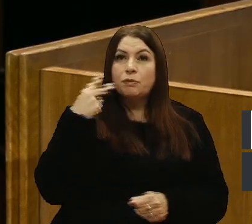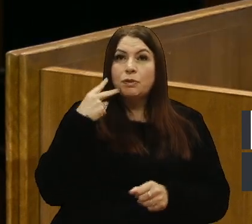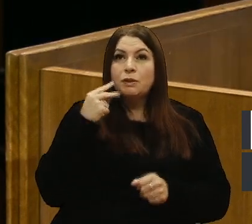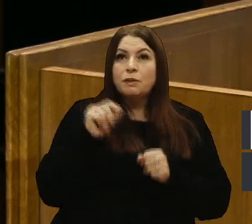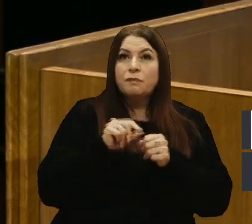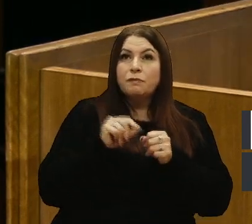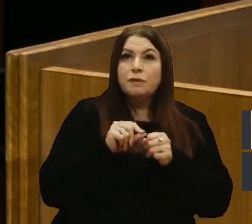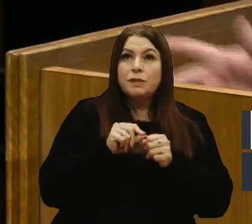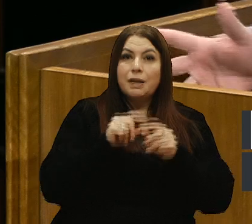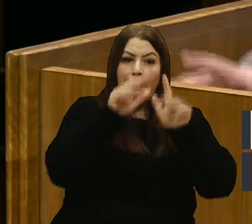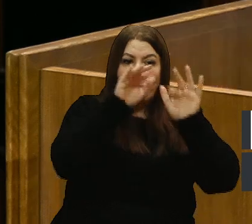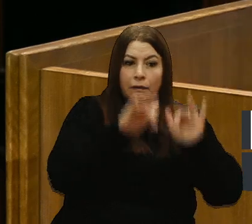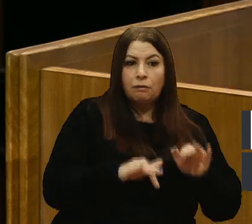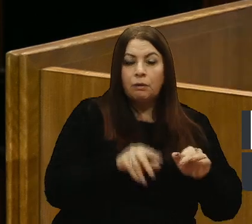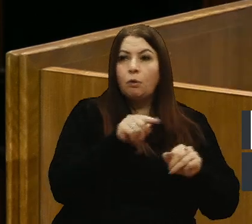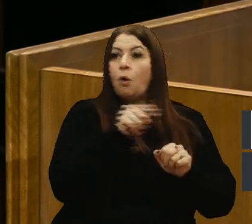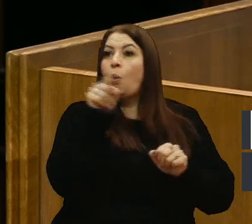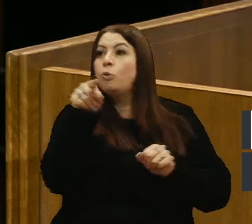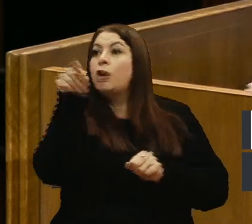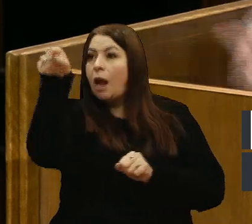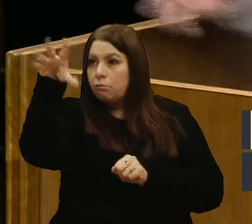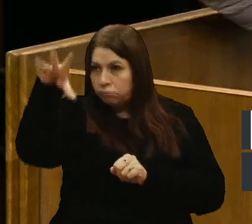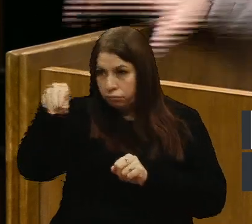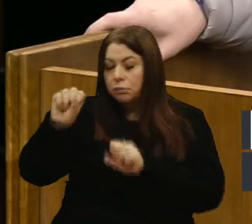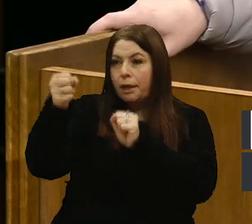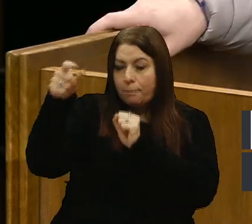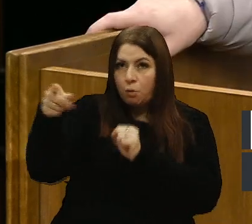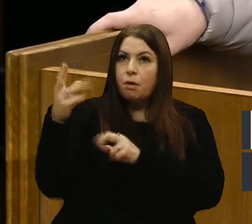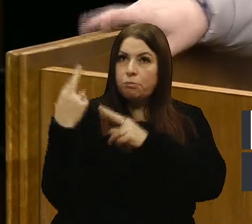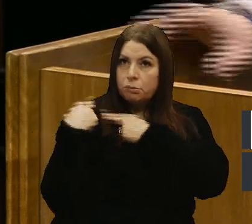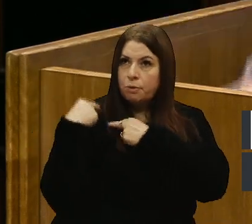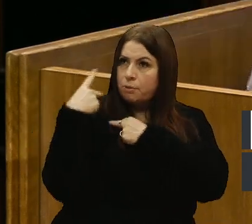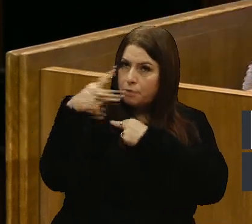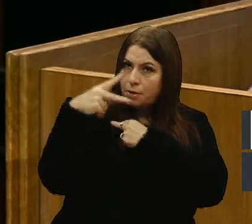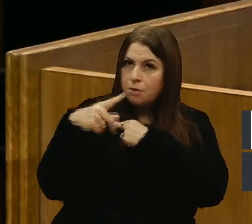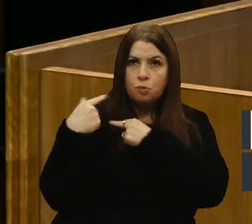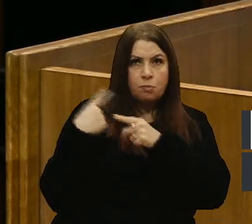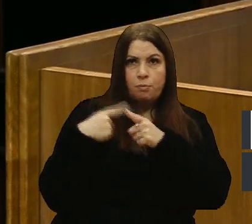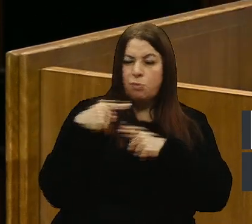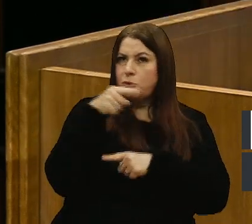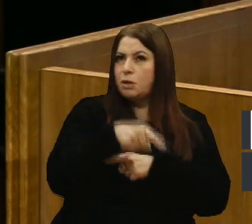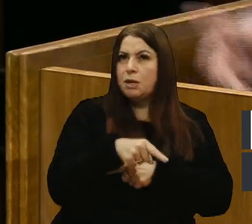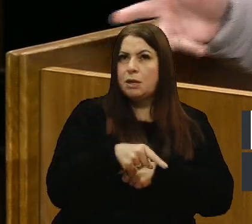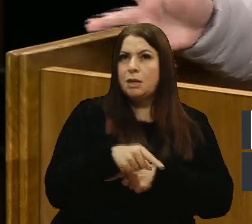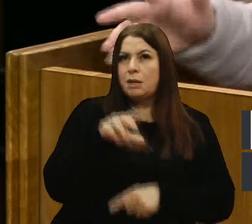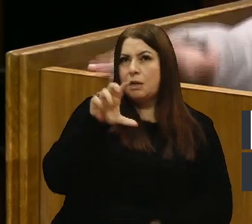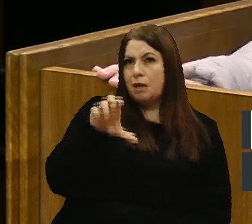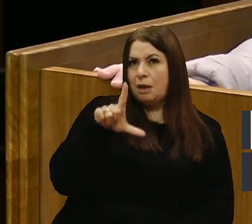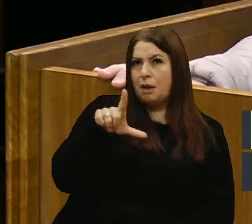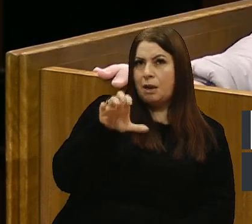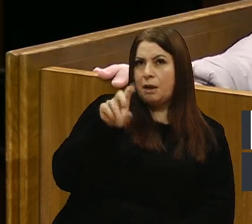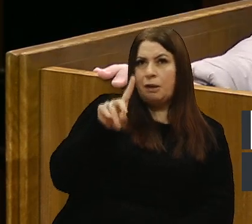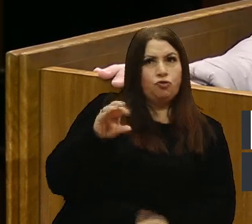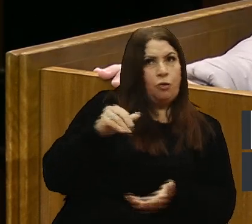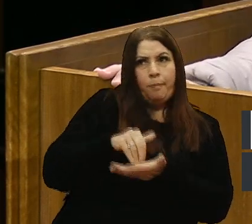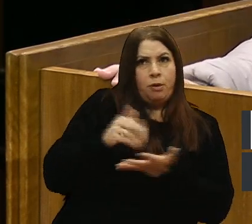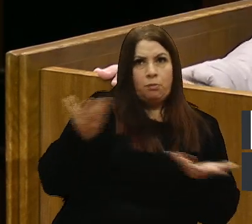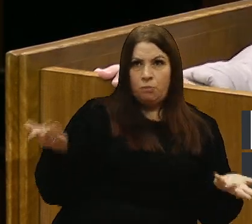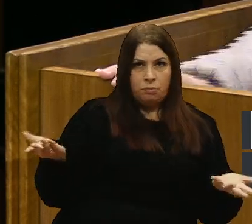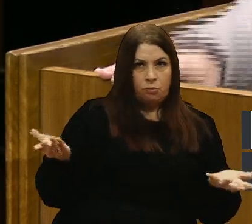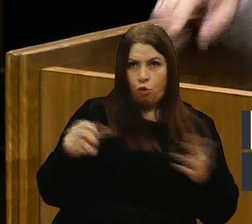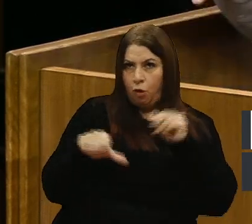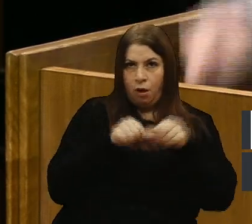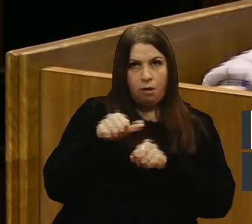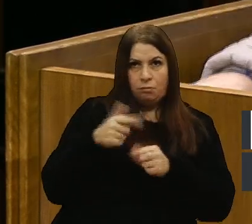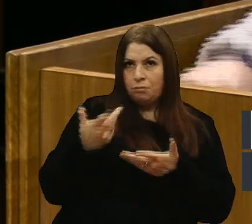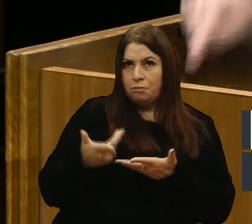fazendo cadastrinho para eles onde é que queimou lâmpada. Isso é responsabilidade deles. Não é porque botaram LED, que é o mínimo é botar LED.